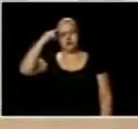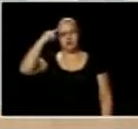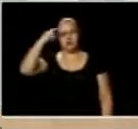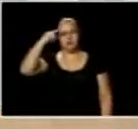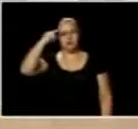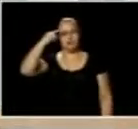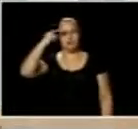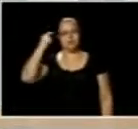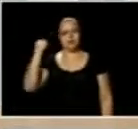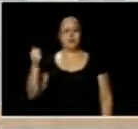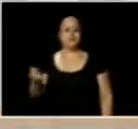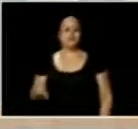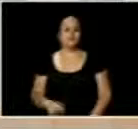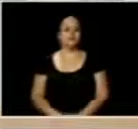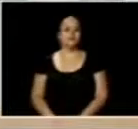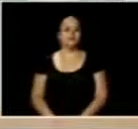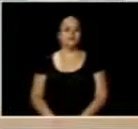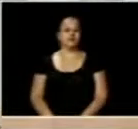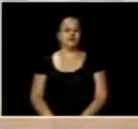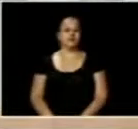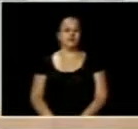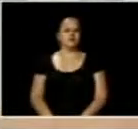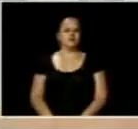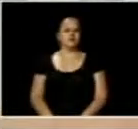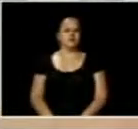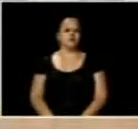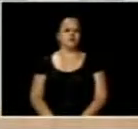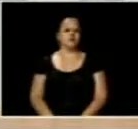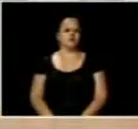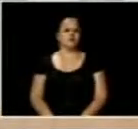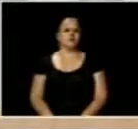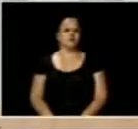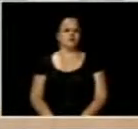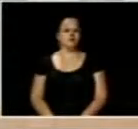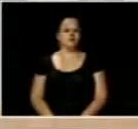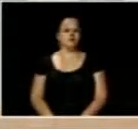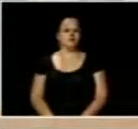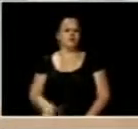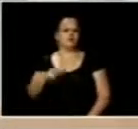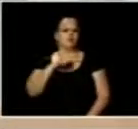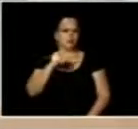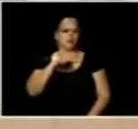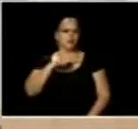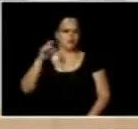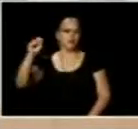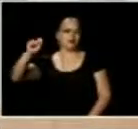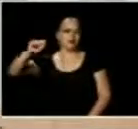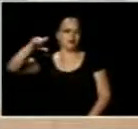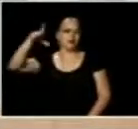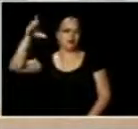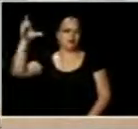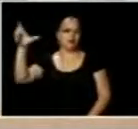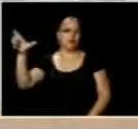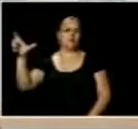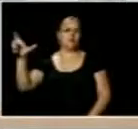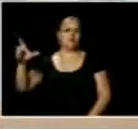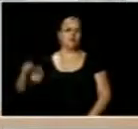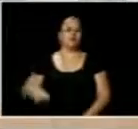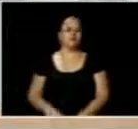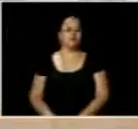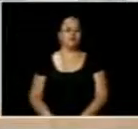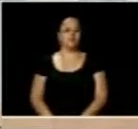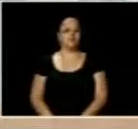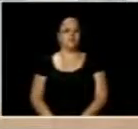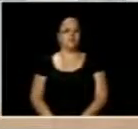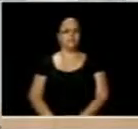ele fará parte dessa parte maior aqui. Isso é um mapeamento que nós fizemos em termos de produção legislativa, o que nós temos de